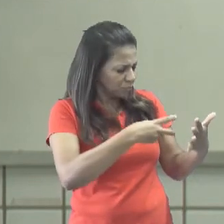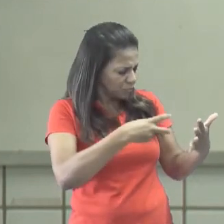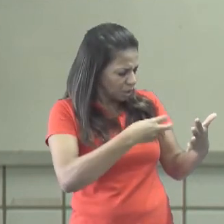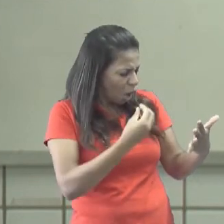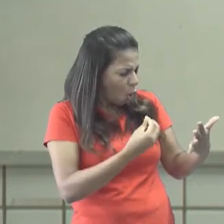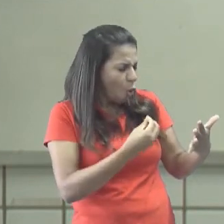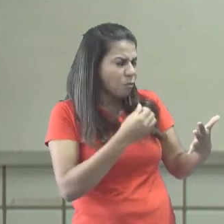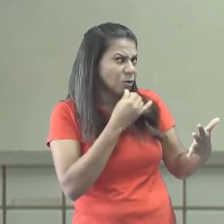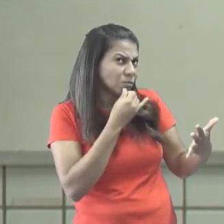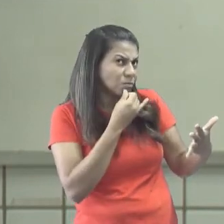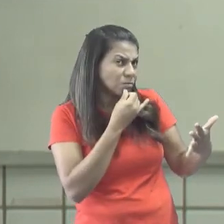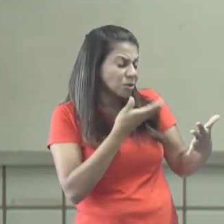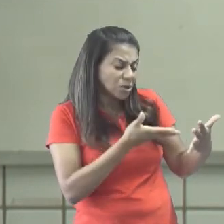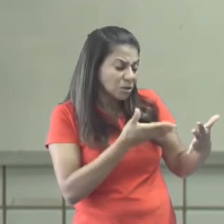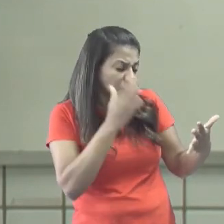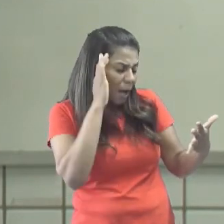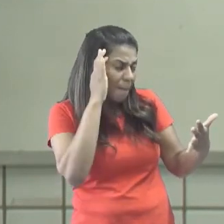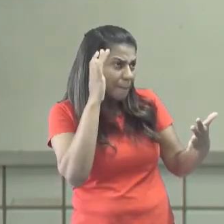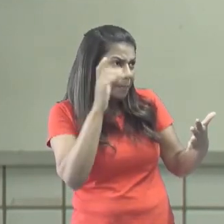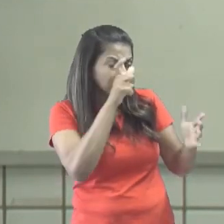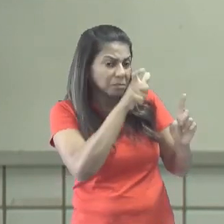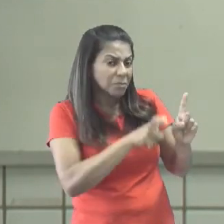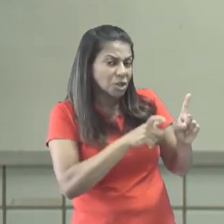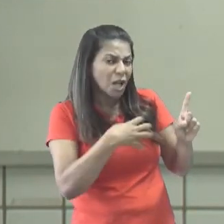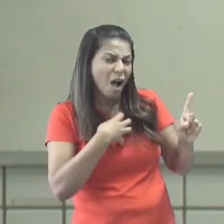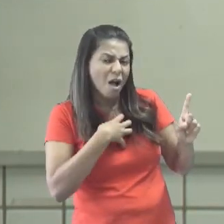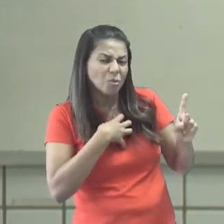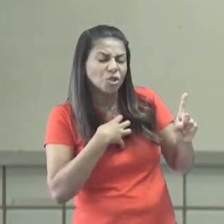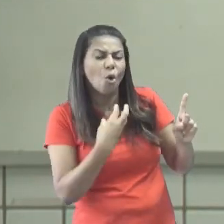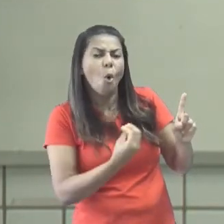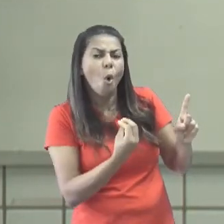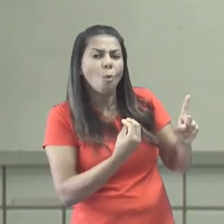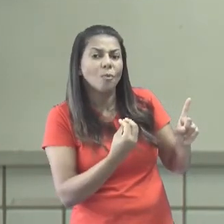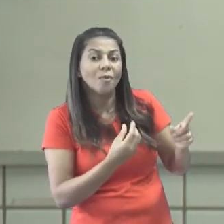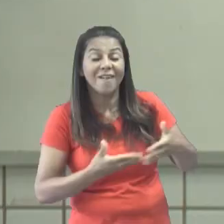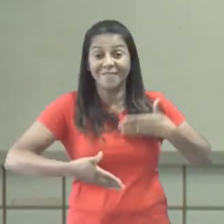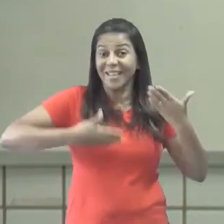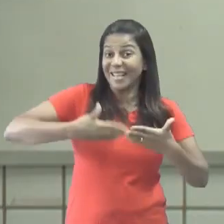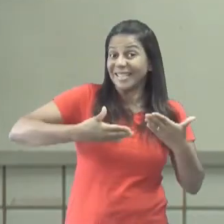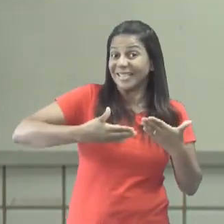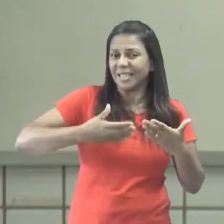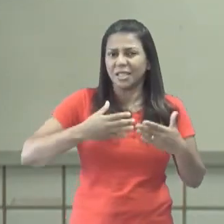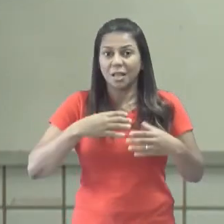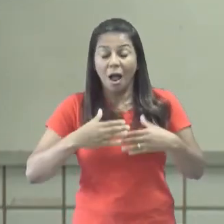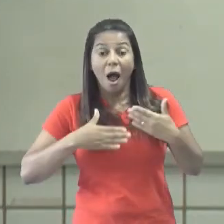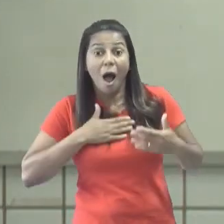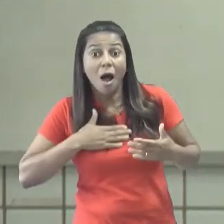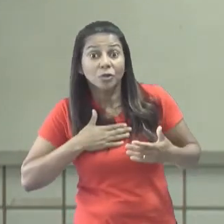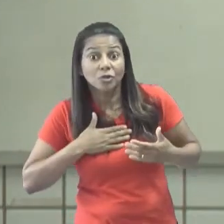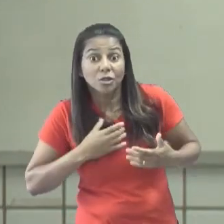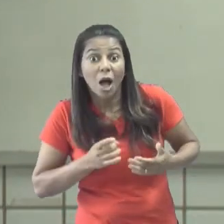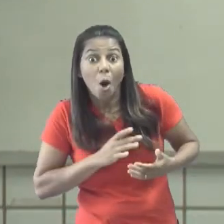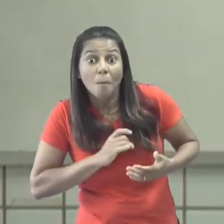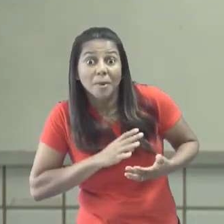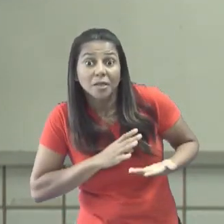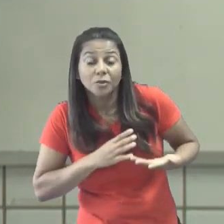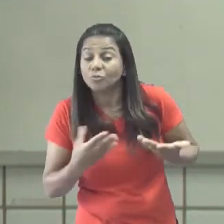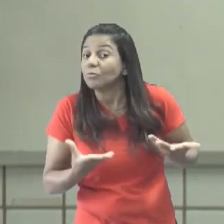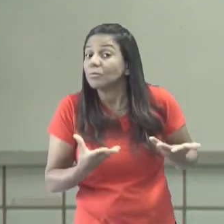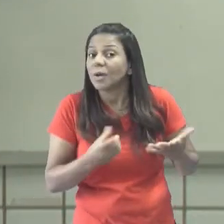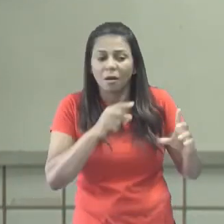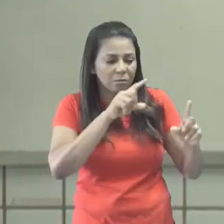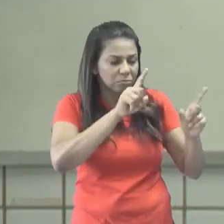que está aquela personagem, a emoção dela? Ela está feliz? Ela está assustada? Com medo? Então, essas rúbricas, elas